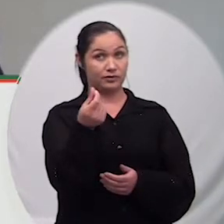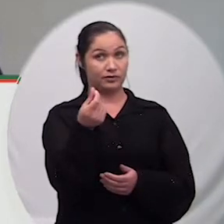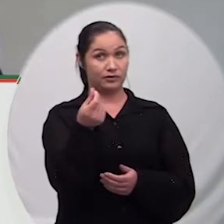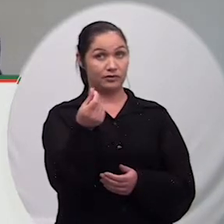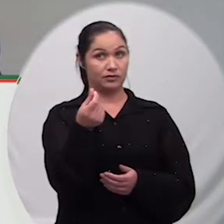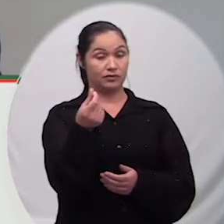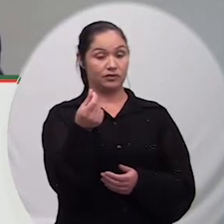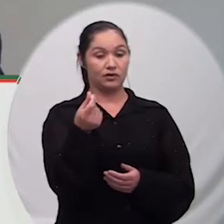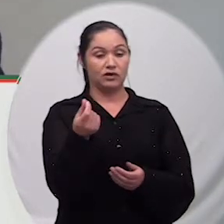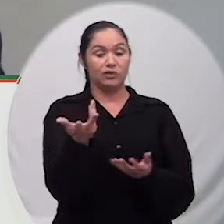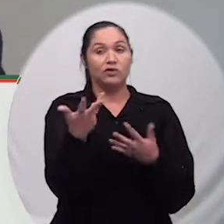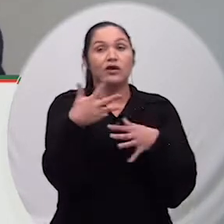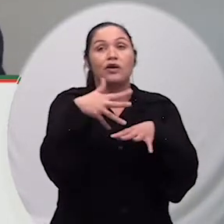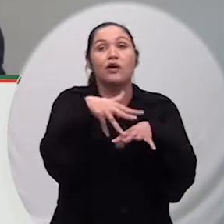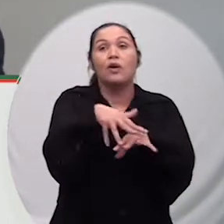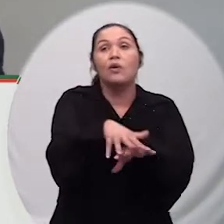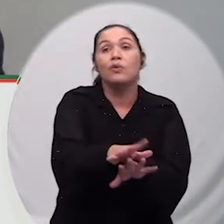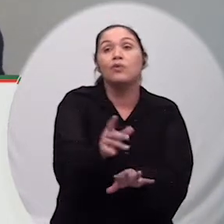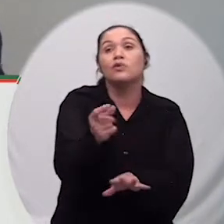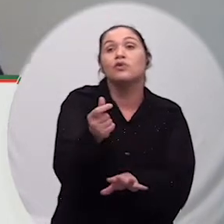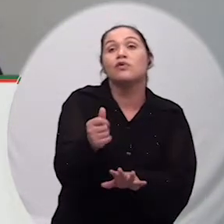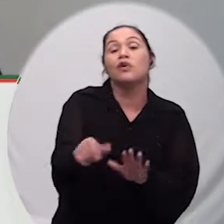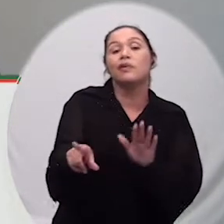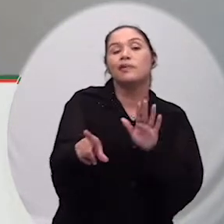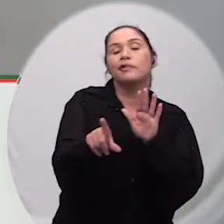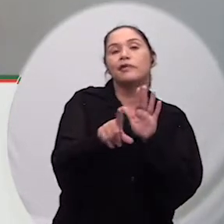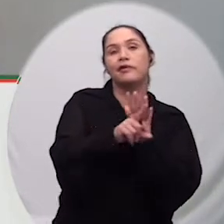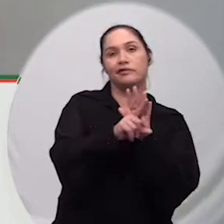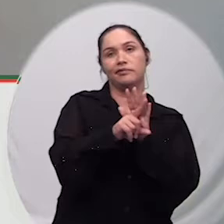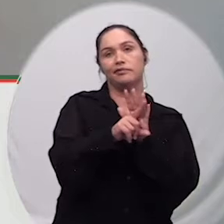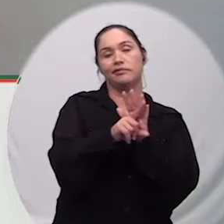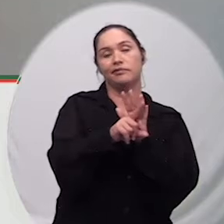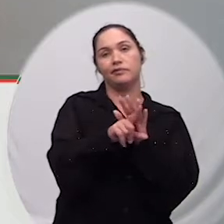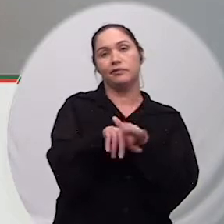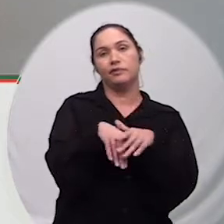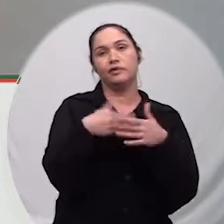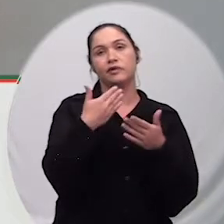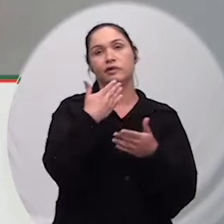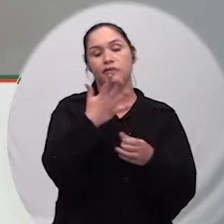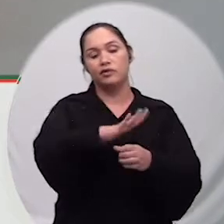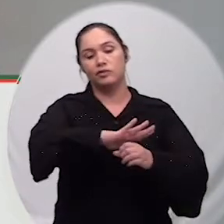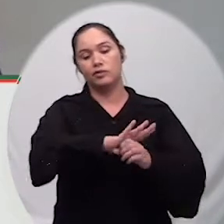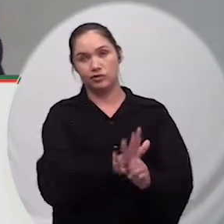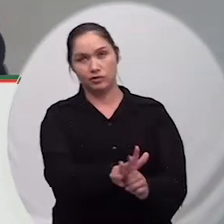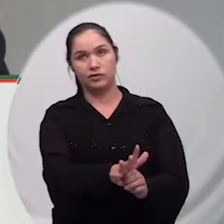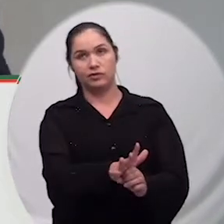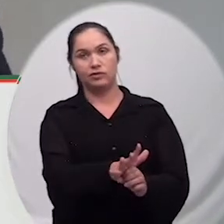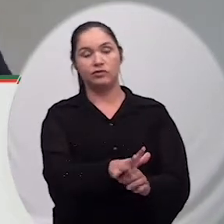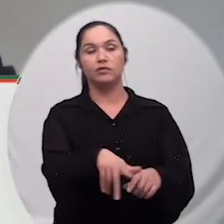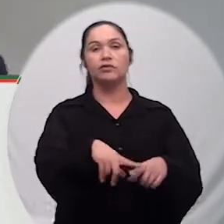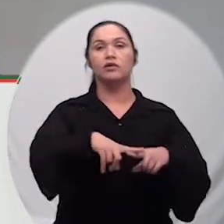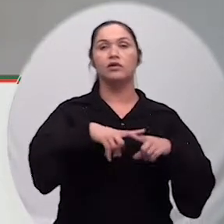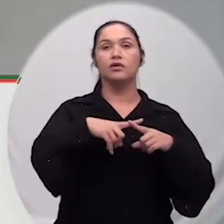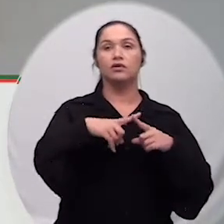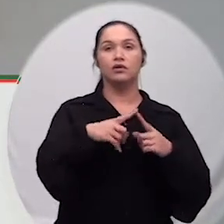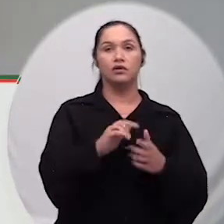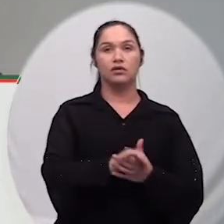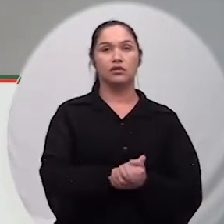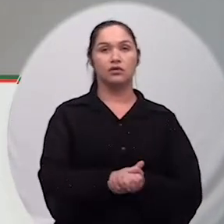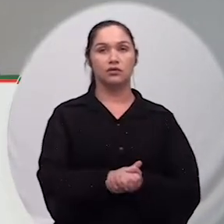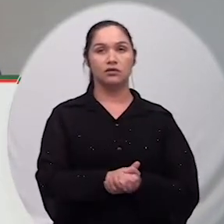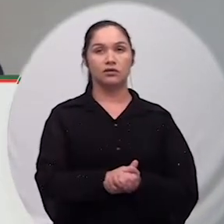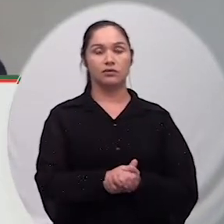integra o preço servido fixado em lei. E nenhum efeito. Estou pedindo para suprimir isto, certo? Agora vamos ler